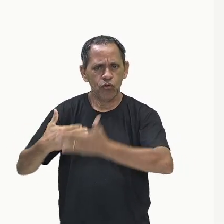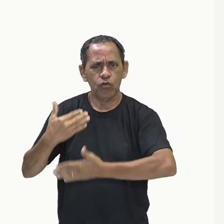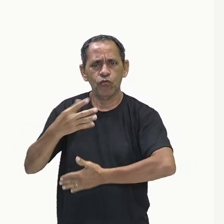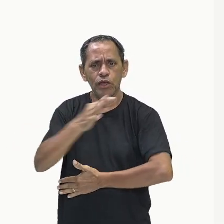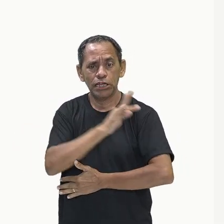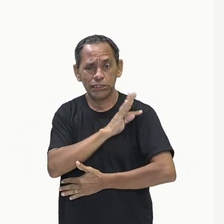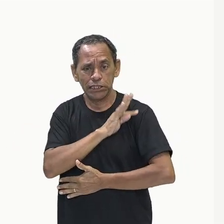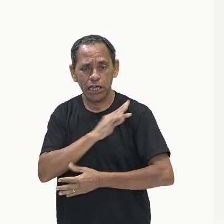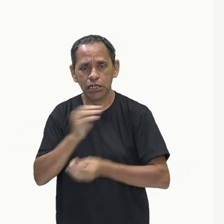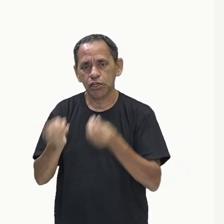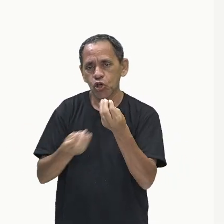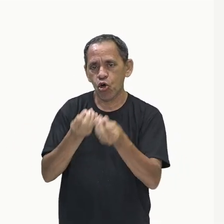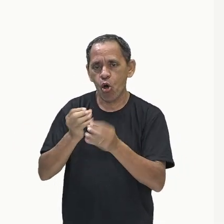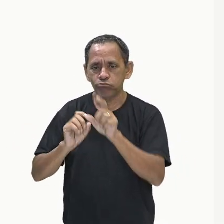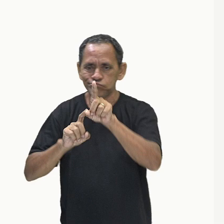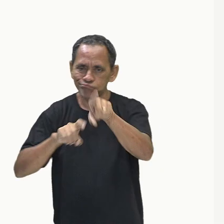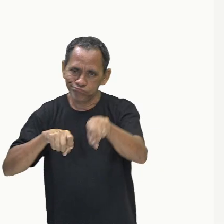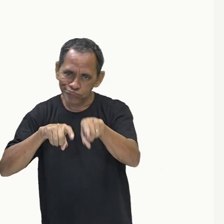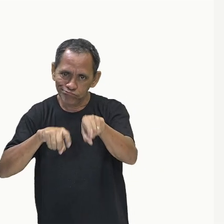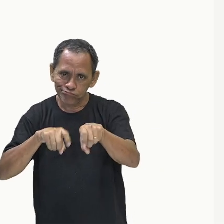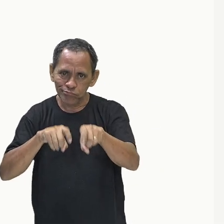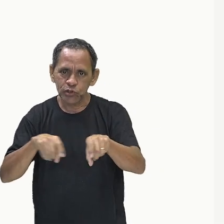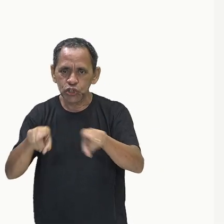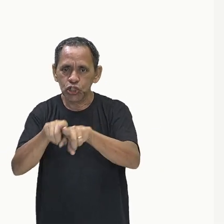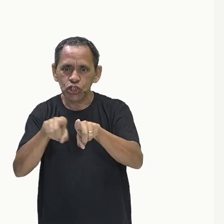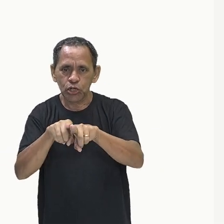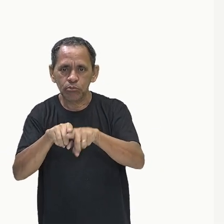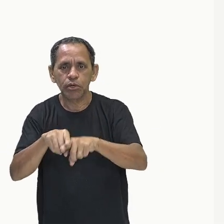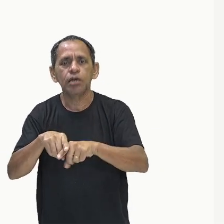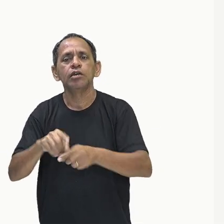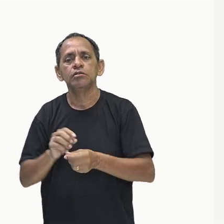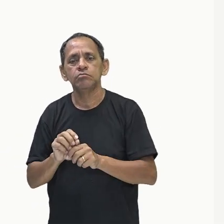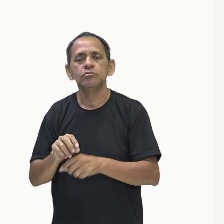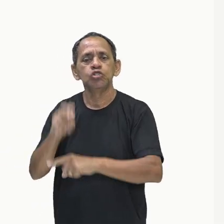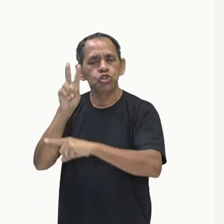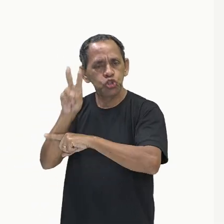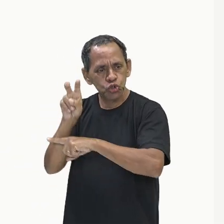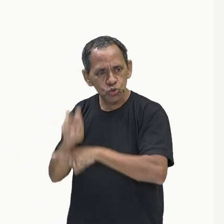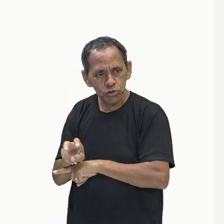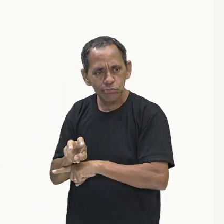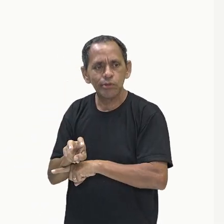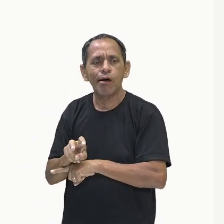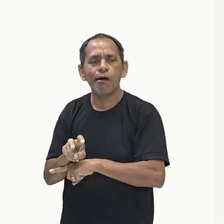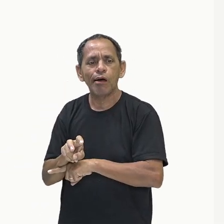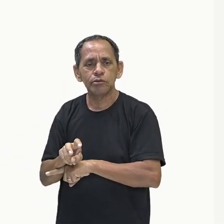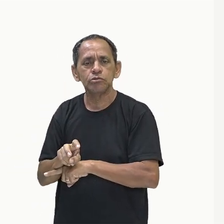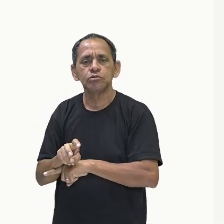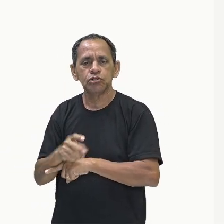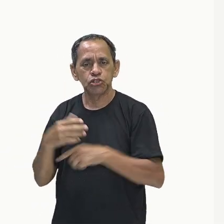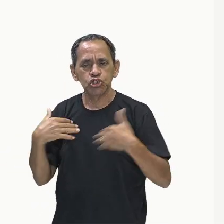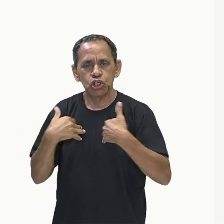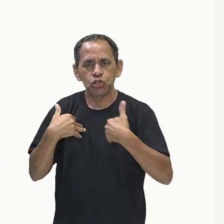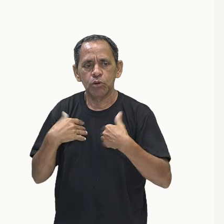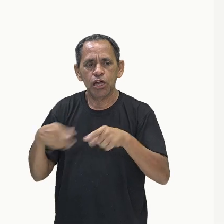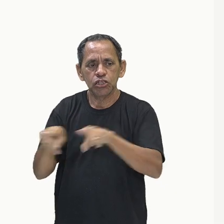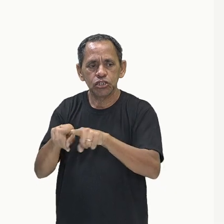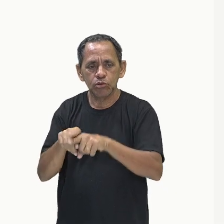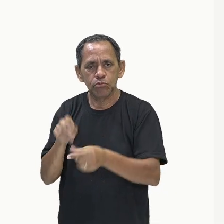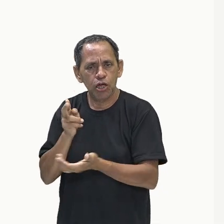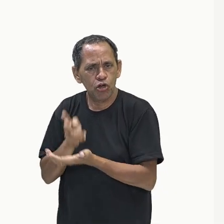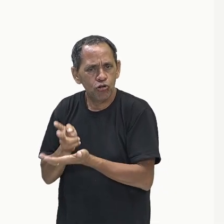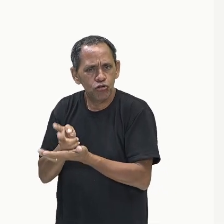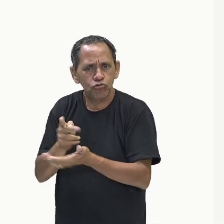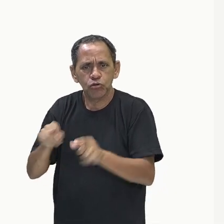técnicas de plantio e também de criação de animal, gente. Interessante isso, tá,